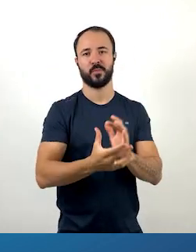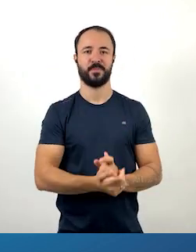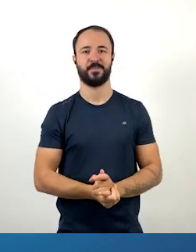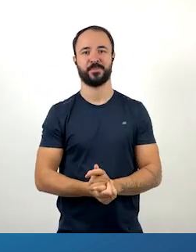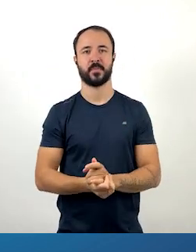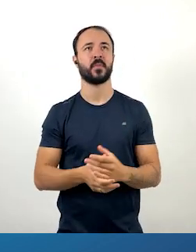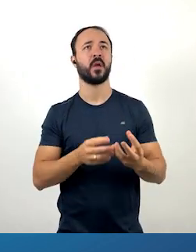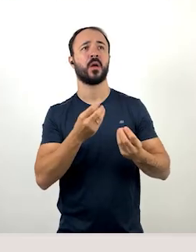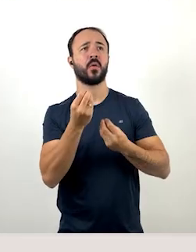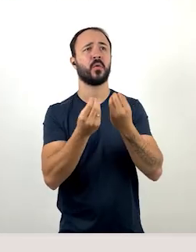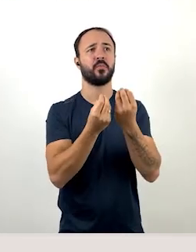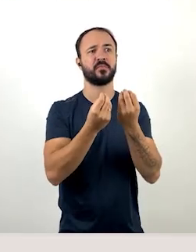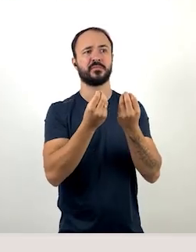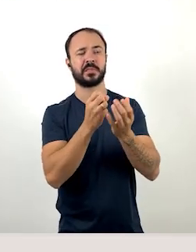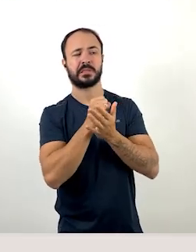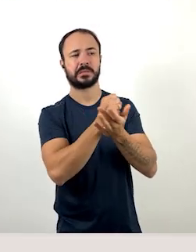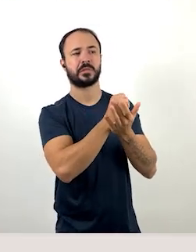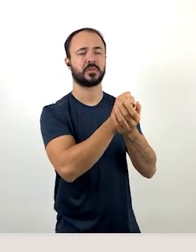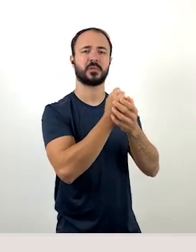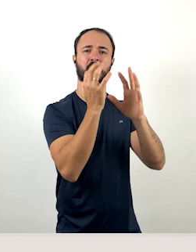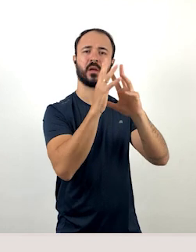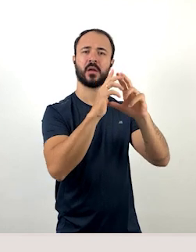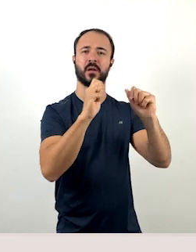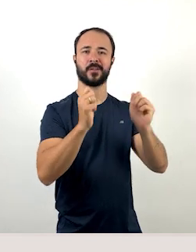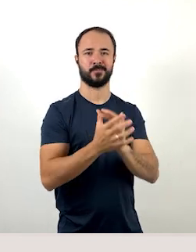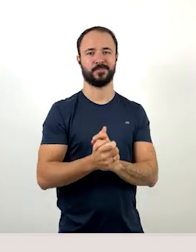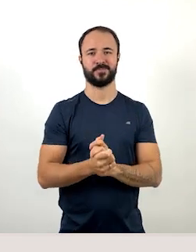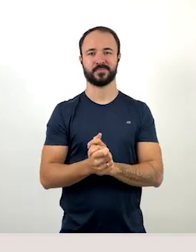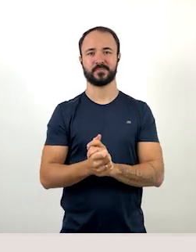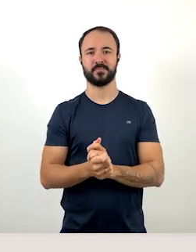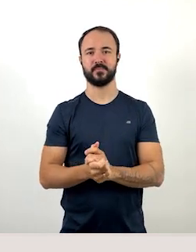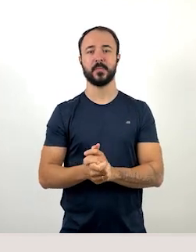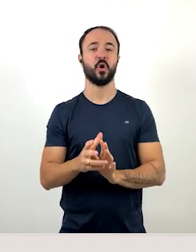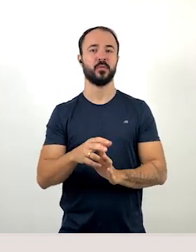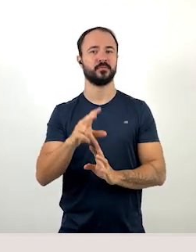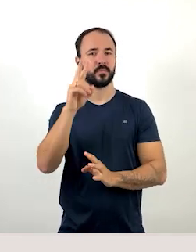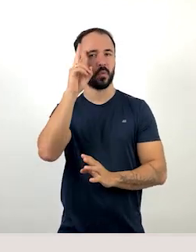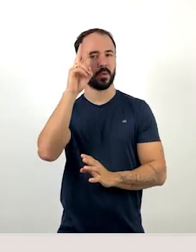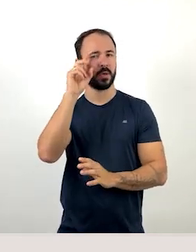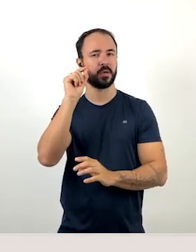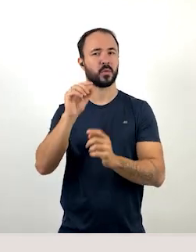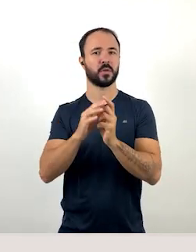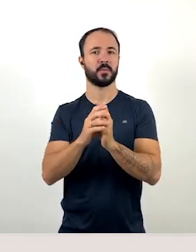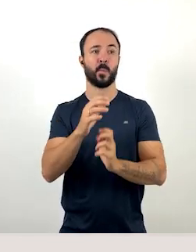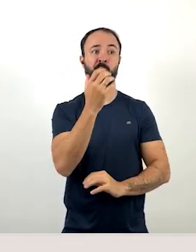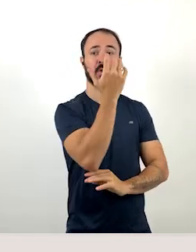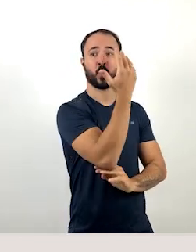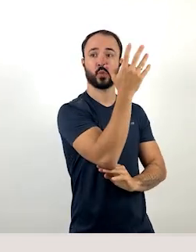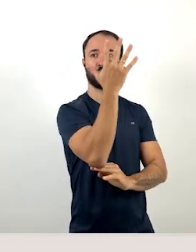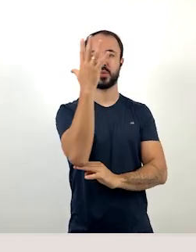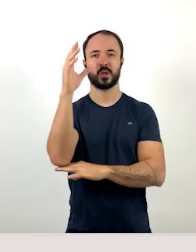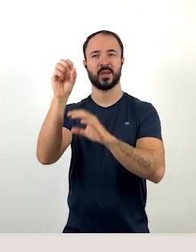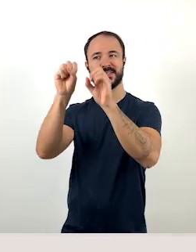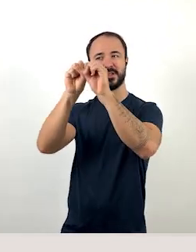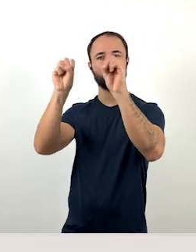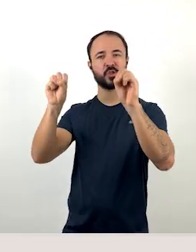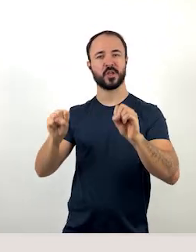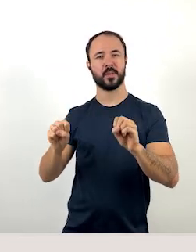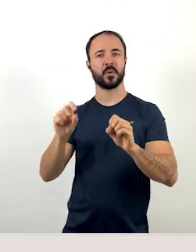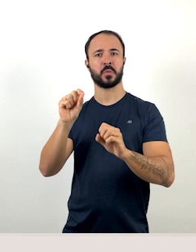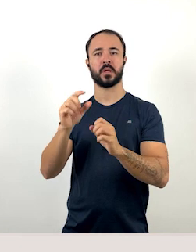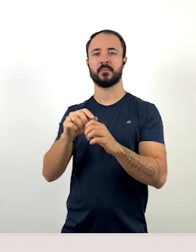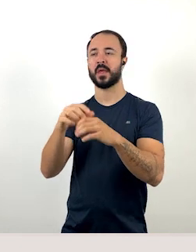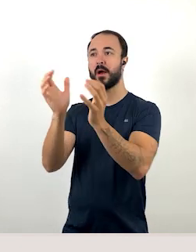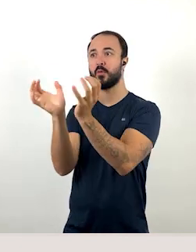encontrar soluções? Vamos relembrar o que é um ecossistema? Ecossistema é um conjunto de populações que vivem em uma determinada